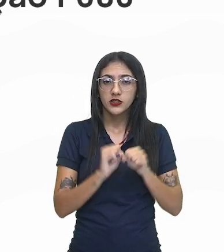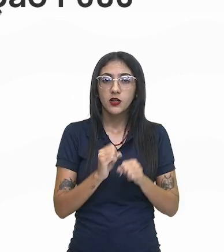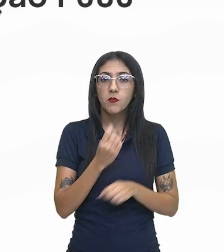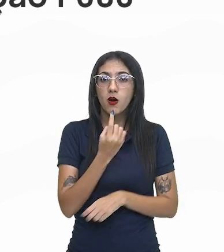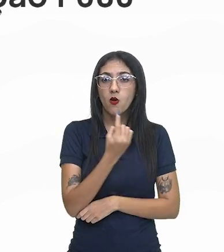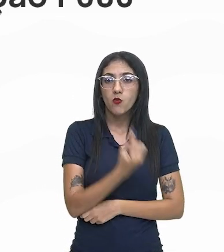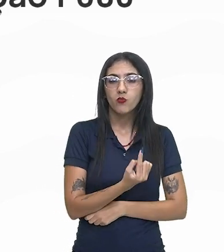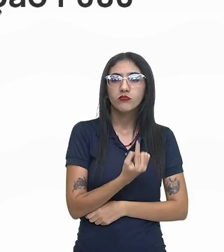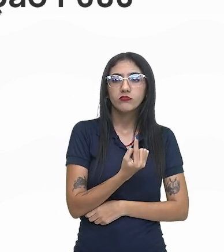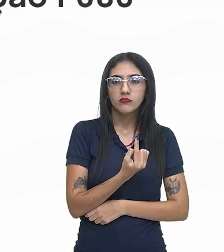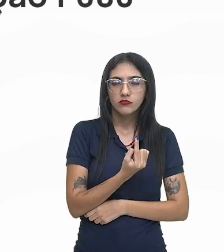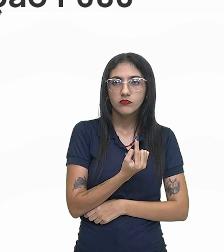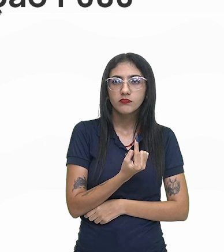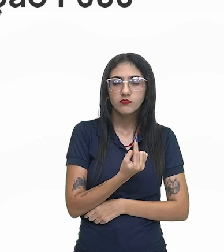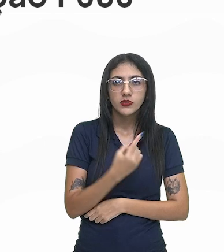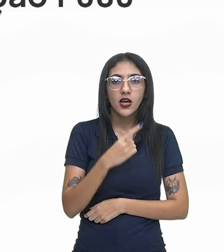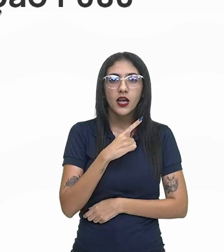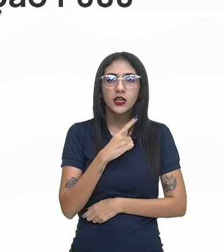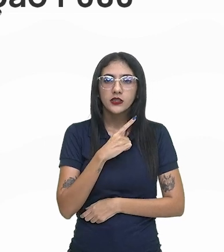um centro